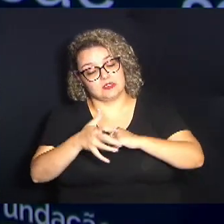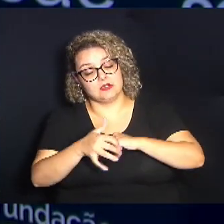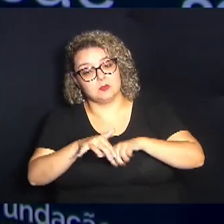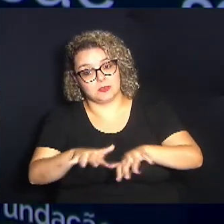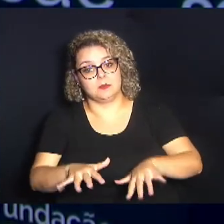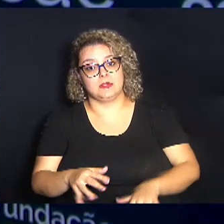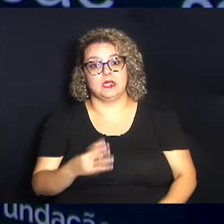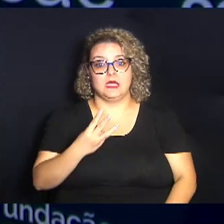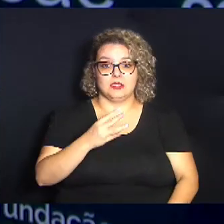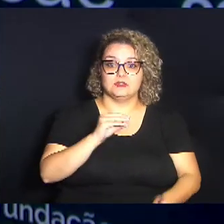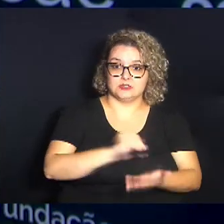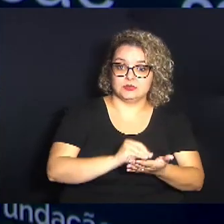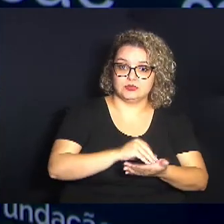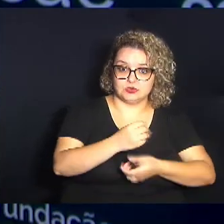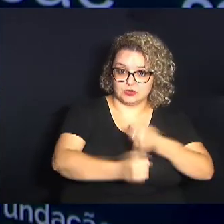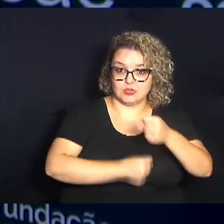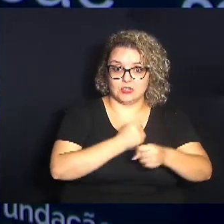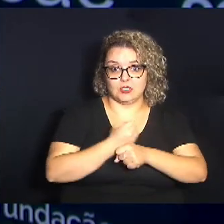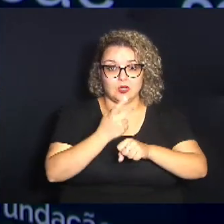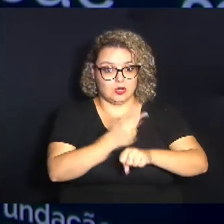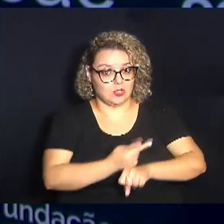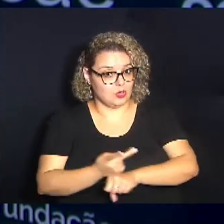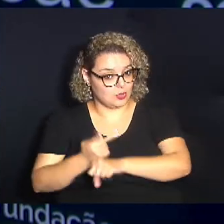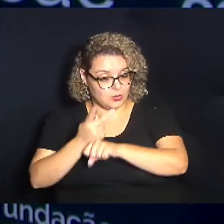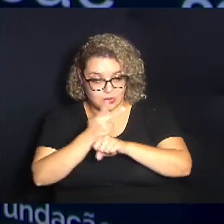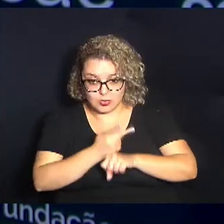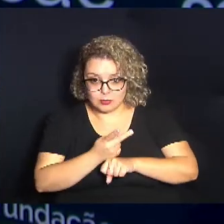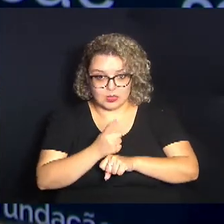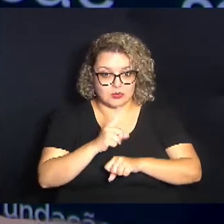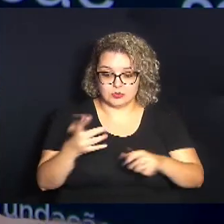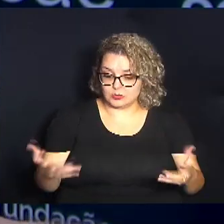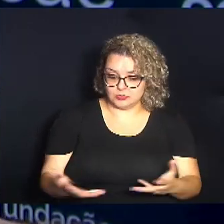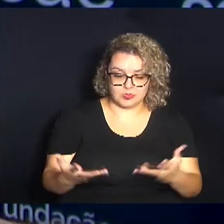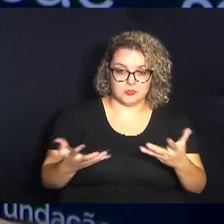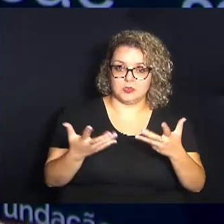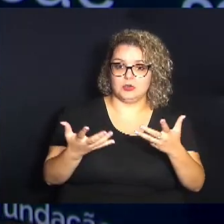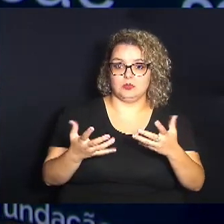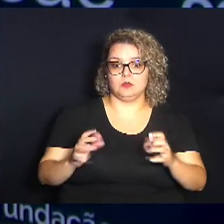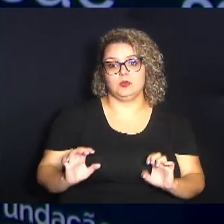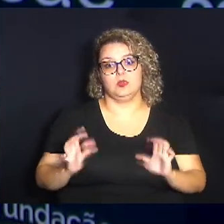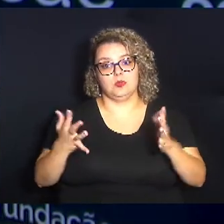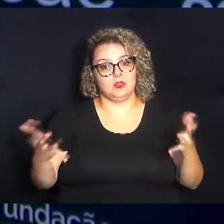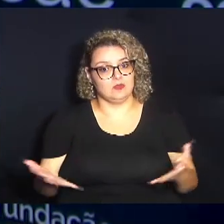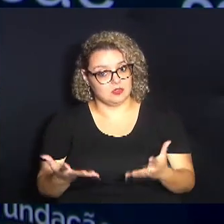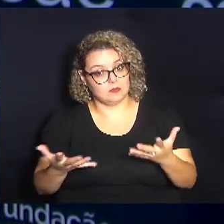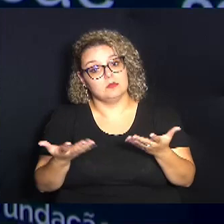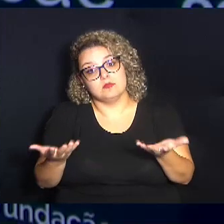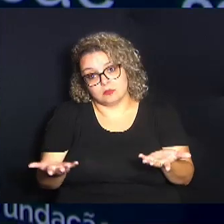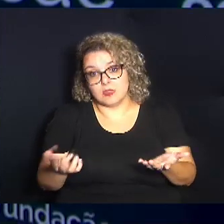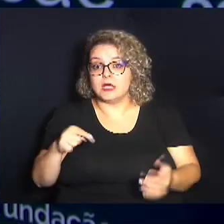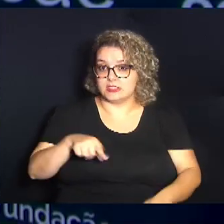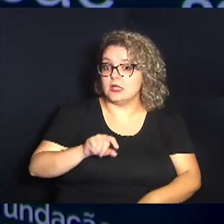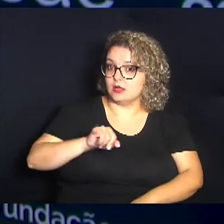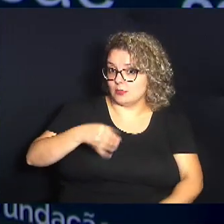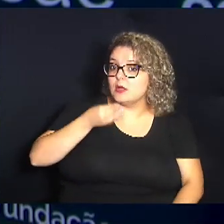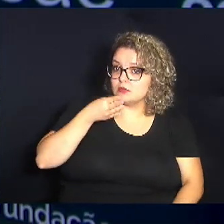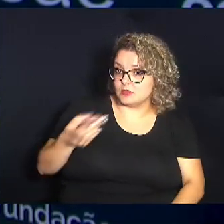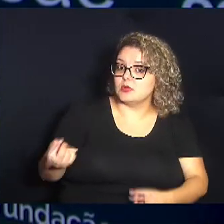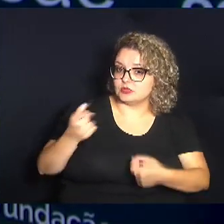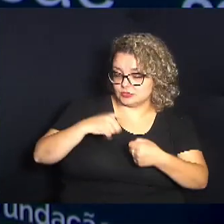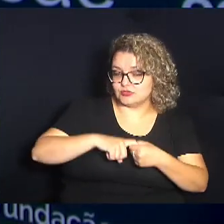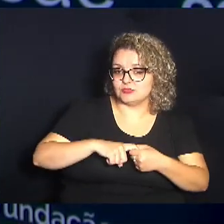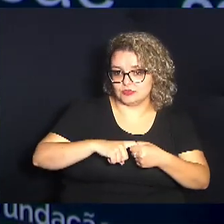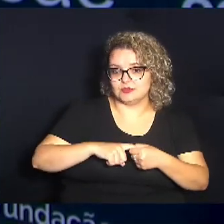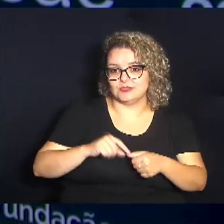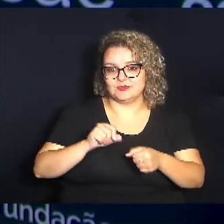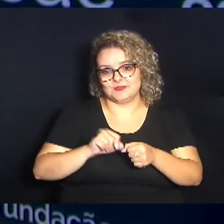as 3 últimos anos o prêmio não foi promovido, o evento não foi promovido, mas essa é uma oportunidade de retomar e